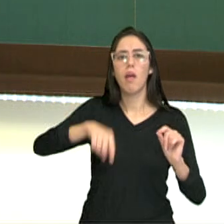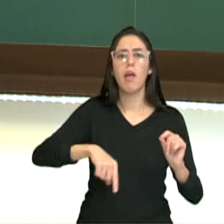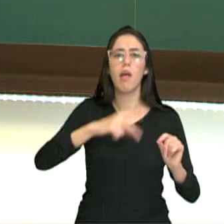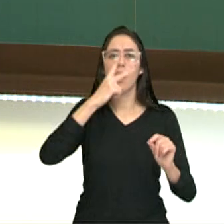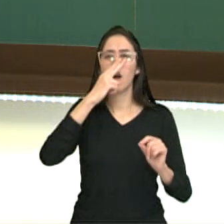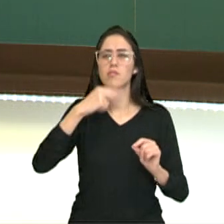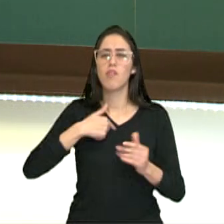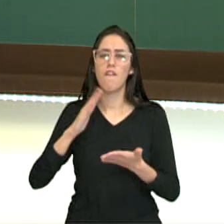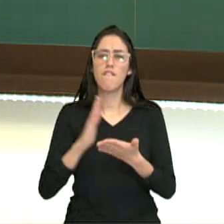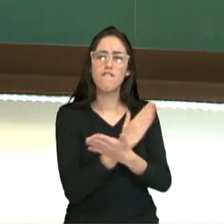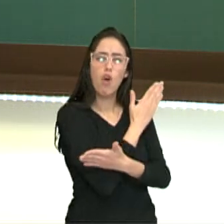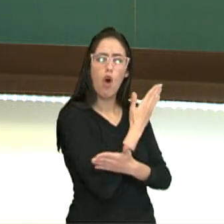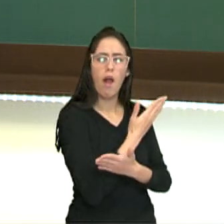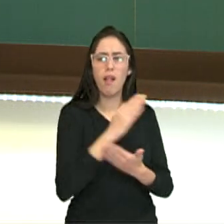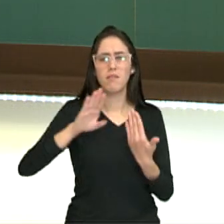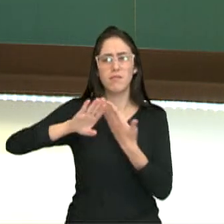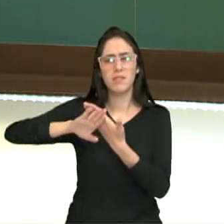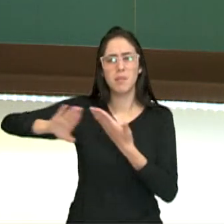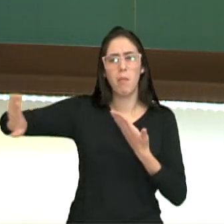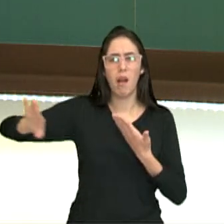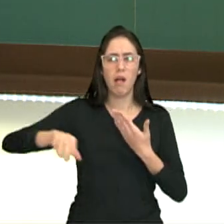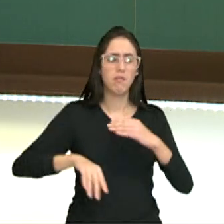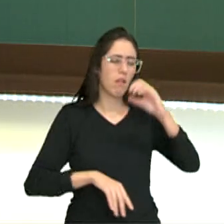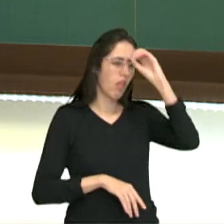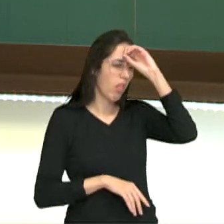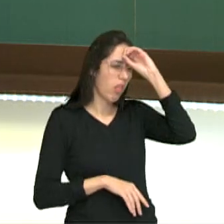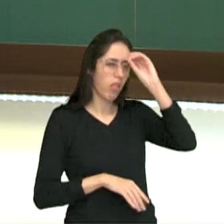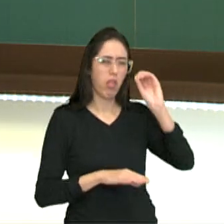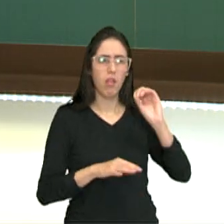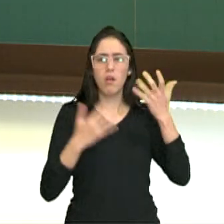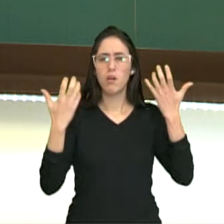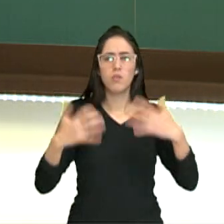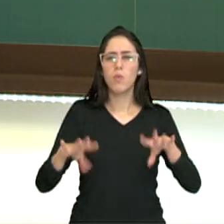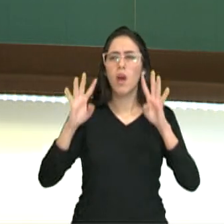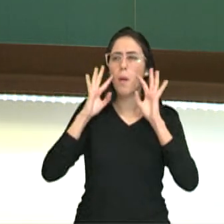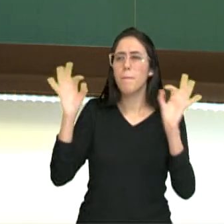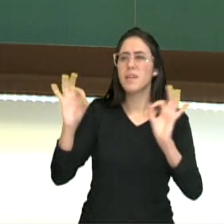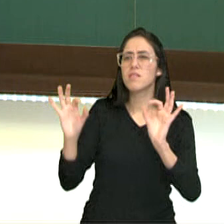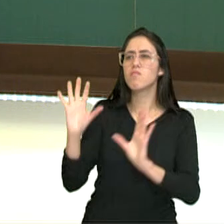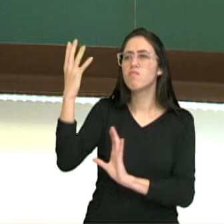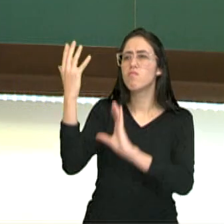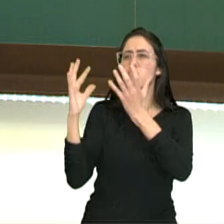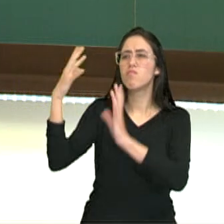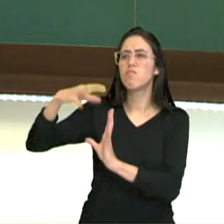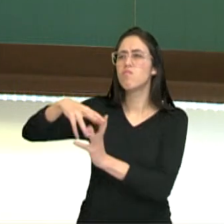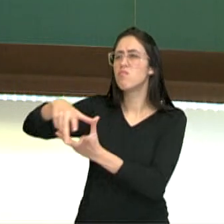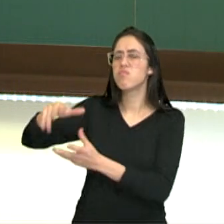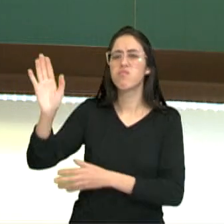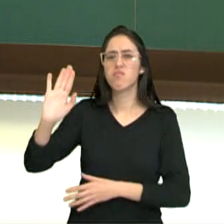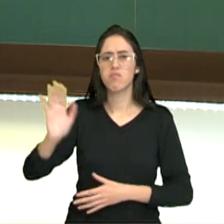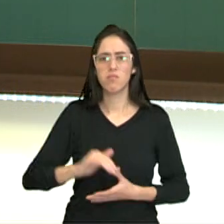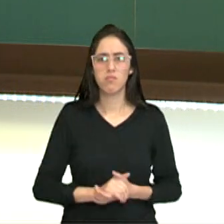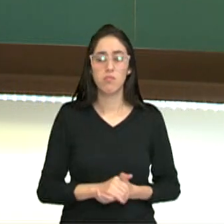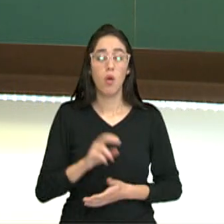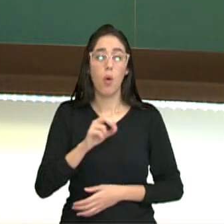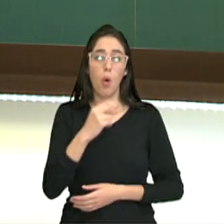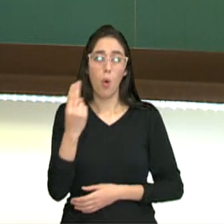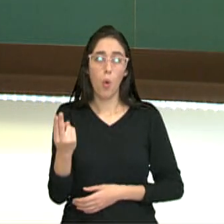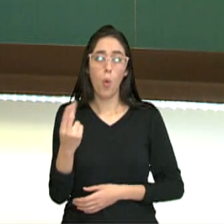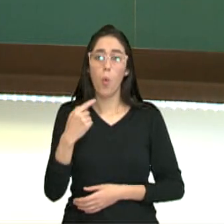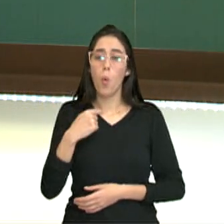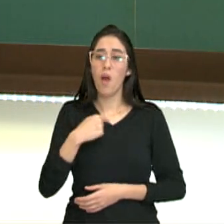estar fora, separado, não estou prestando atenção aos acontecimentos sociais, ou achar que está fora da